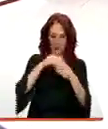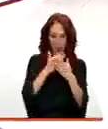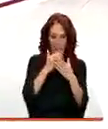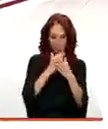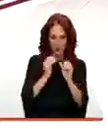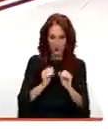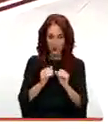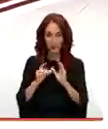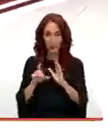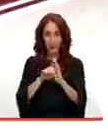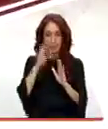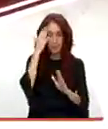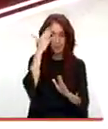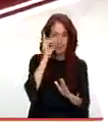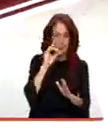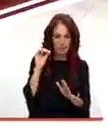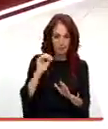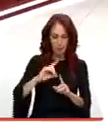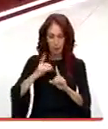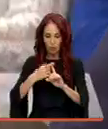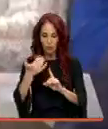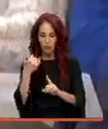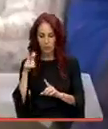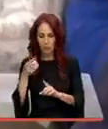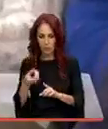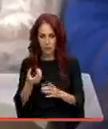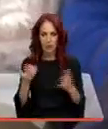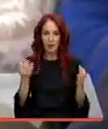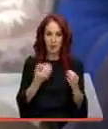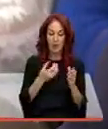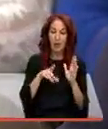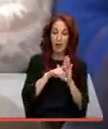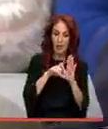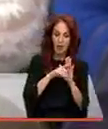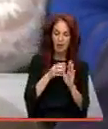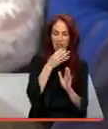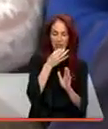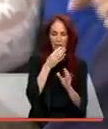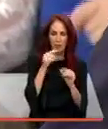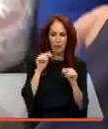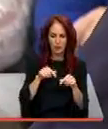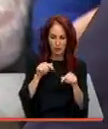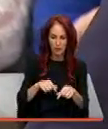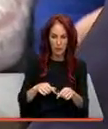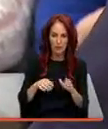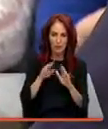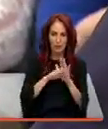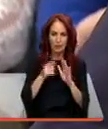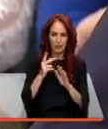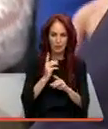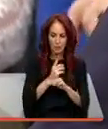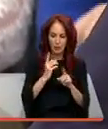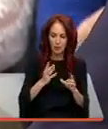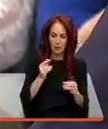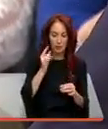foi a número 60 do ano 2009 ramallah que tantas vezes comentamos aqui na voz e na tv pela importância